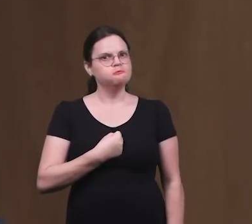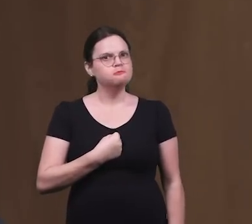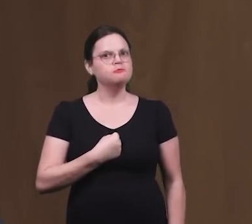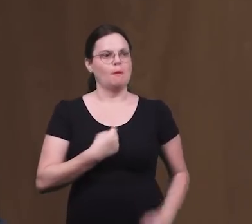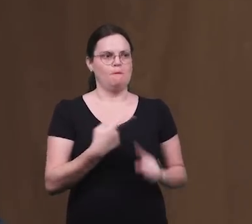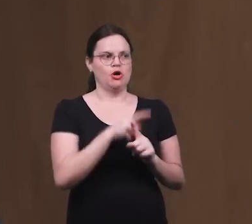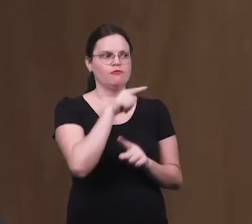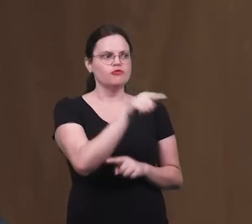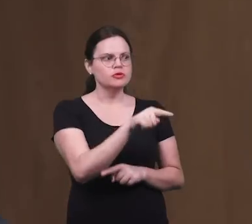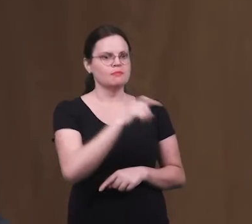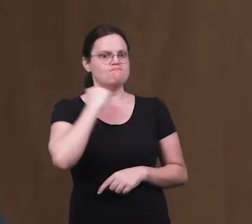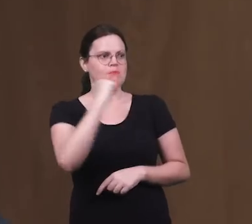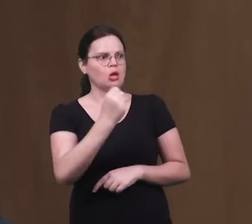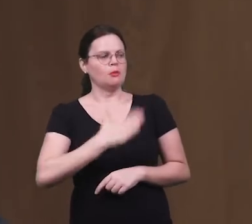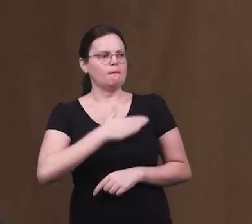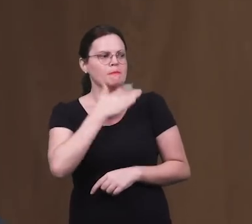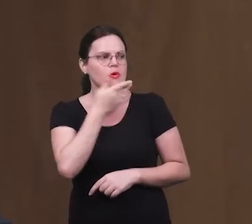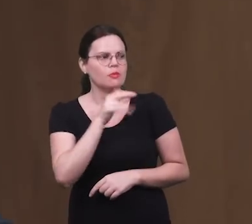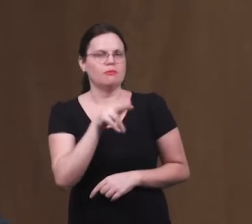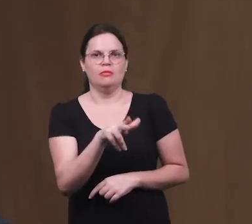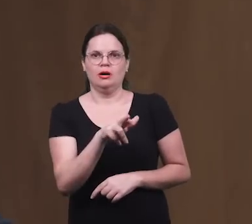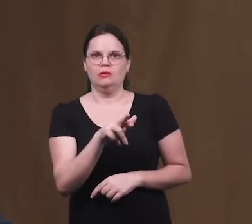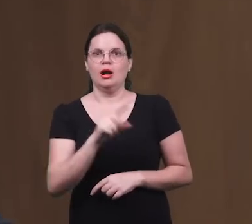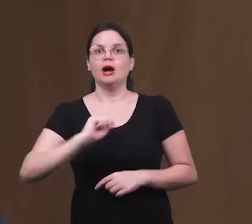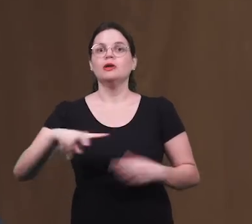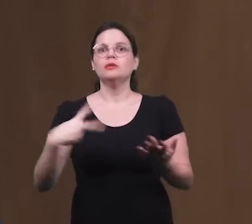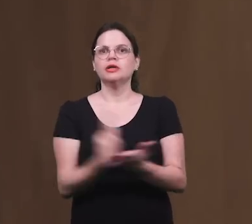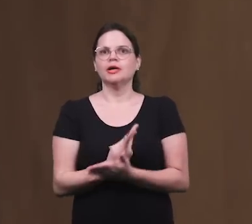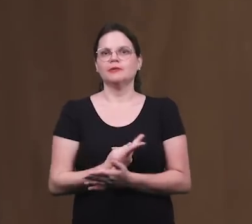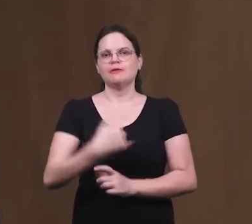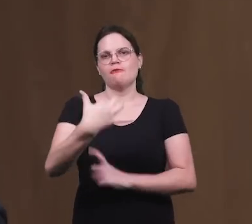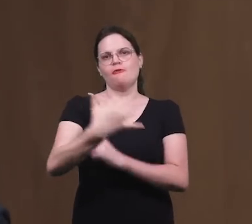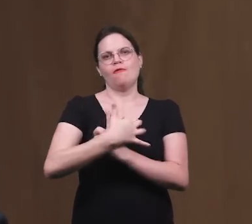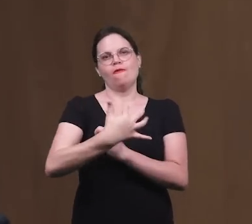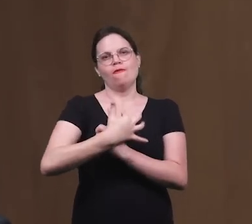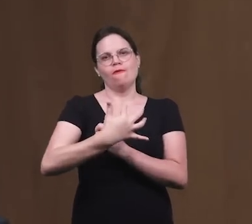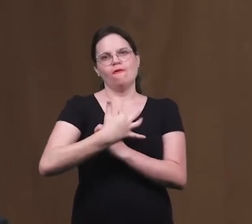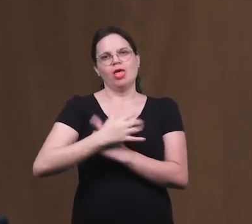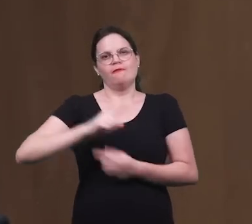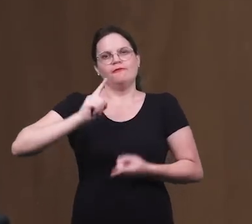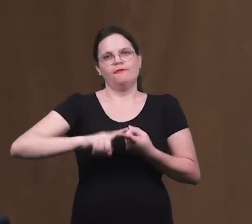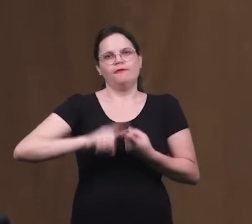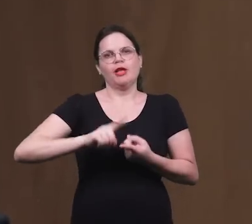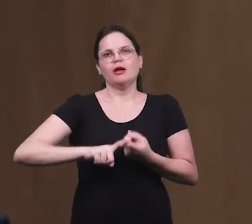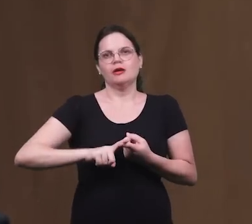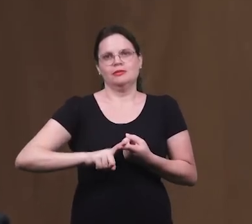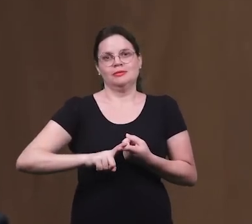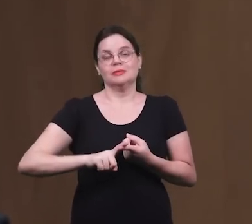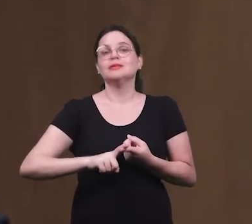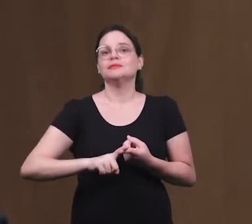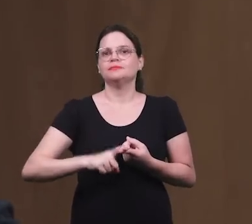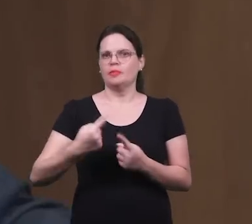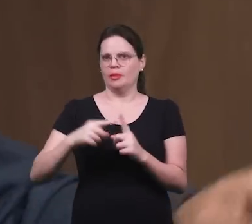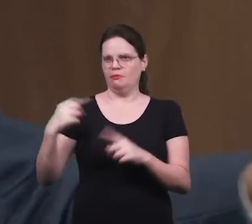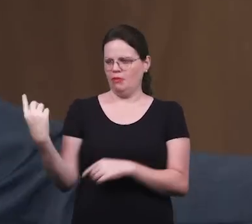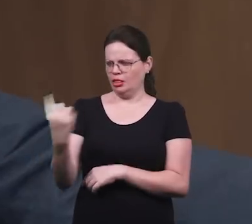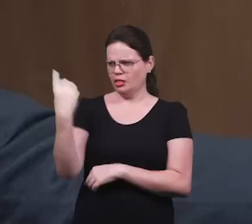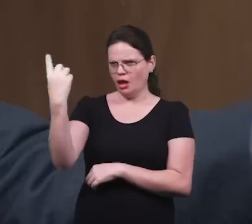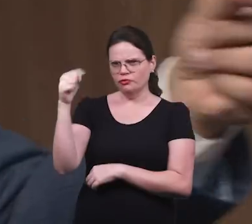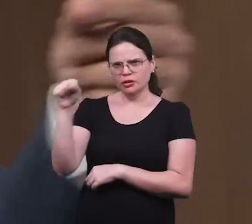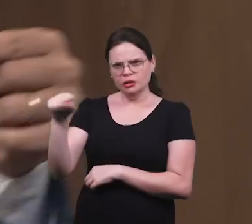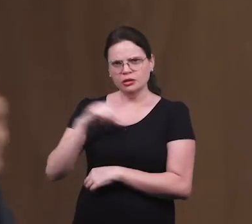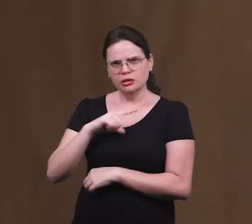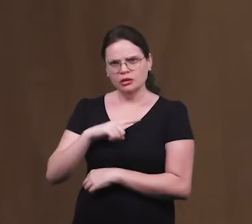mágoa nutriu um sentimento de vingança, o que nós não encontramos em Davi. Davi, por exemplo, ele